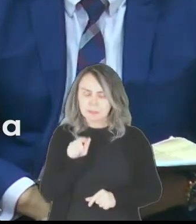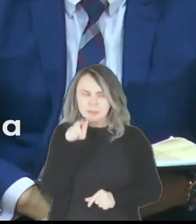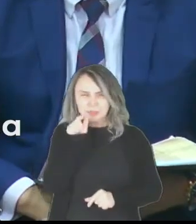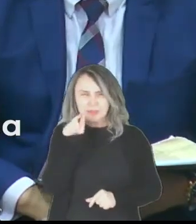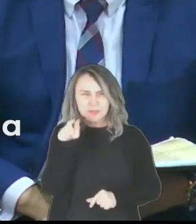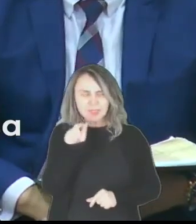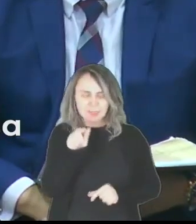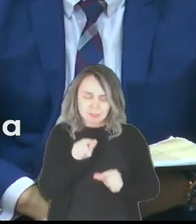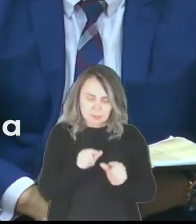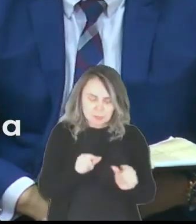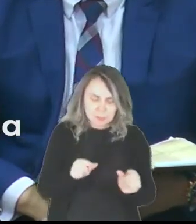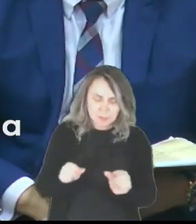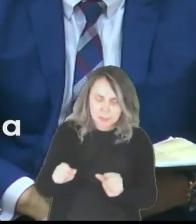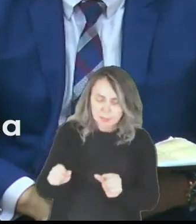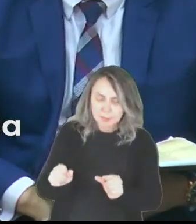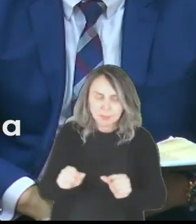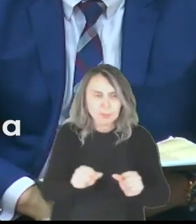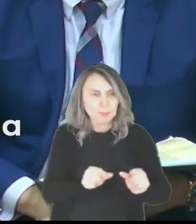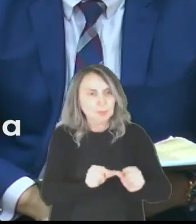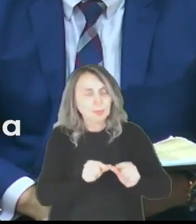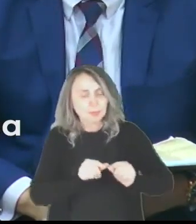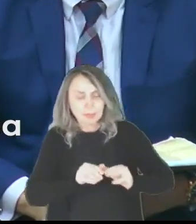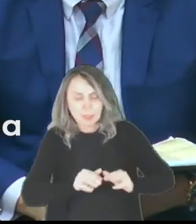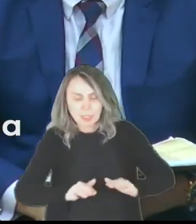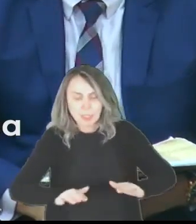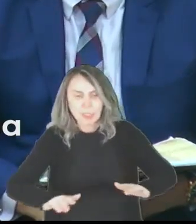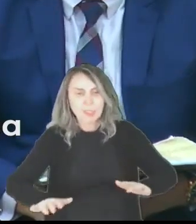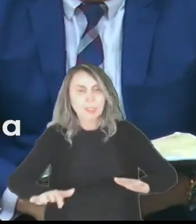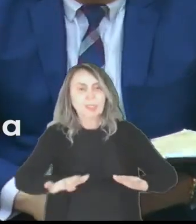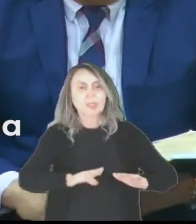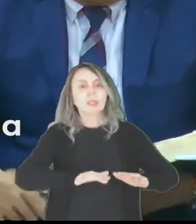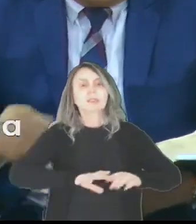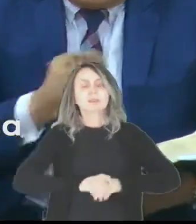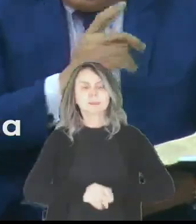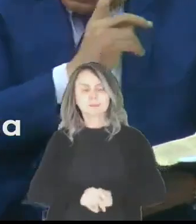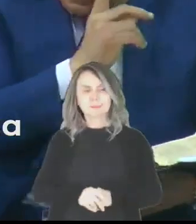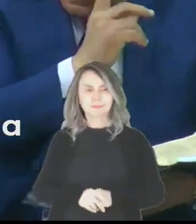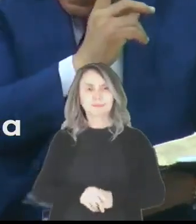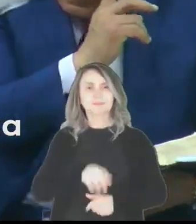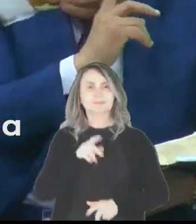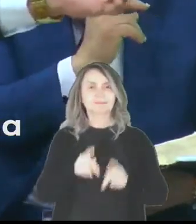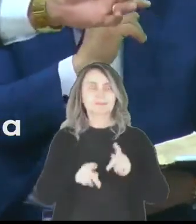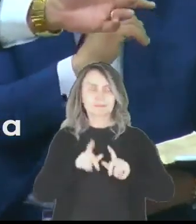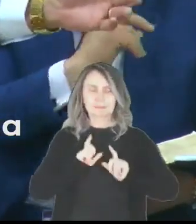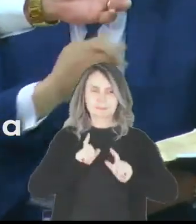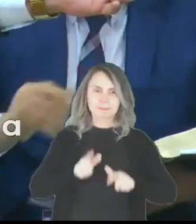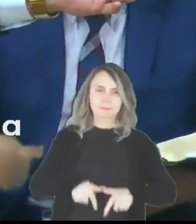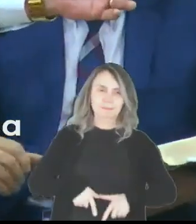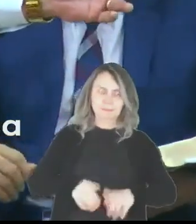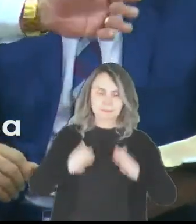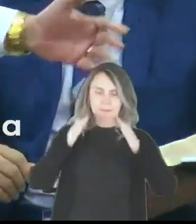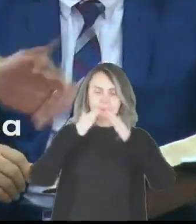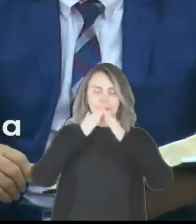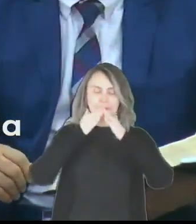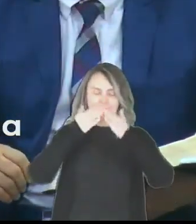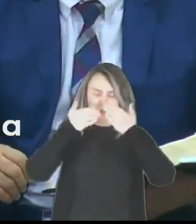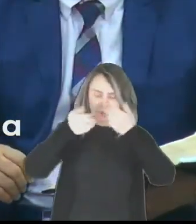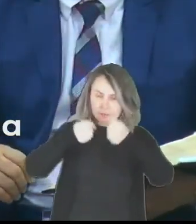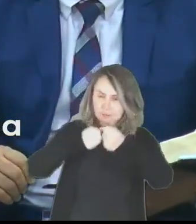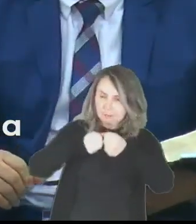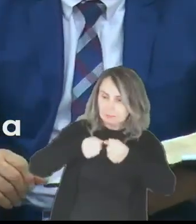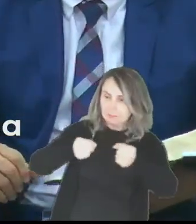miúda, como a geada sobre a terra. Irmãos amados, quando o israelita abria a porta da tenda de manhã, o que era que